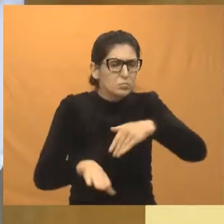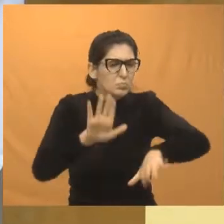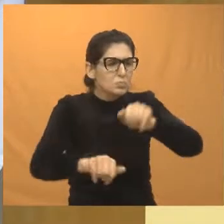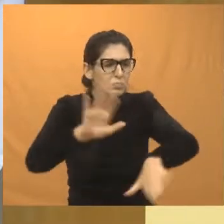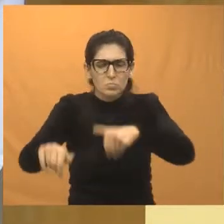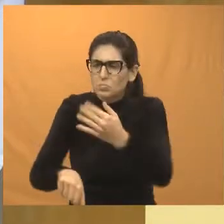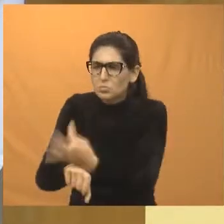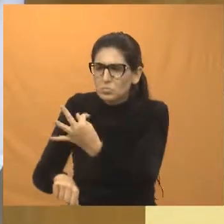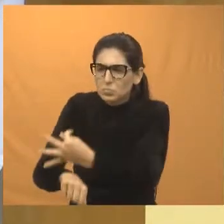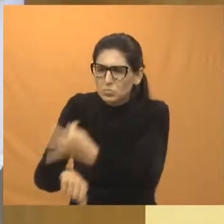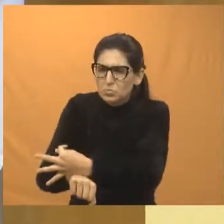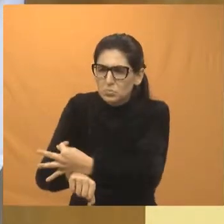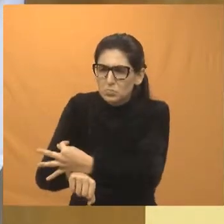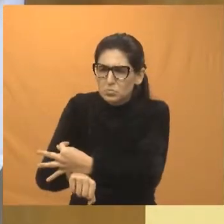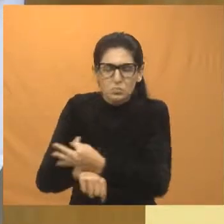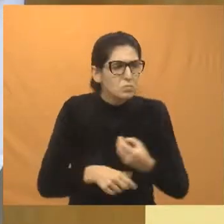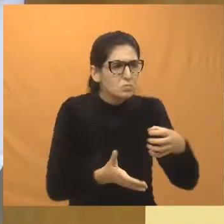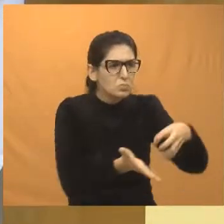você envolve instituições